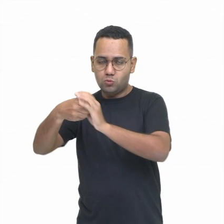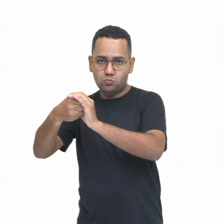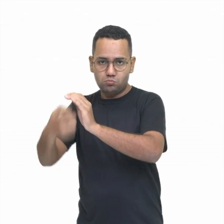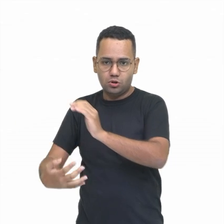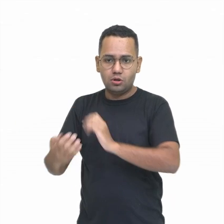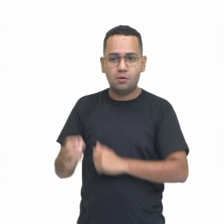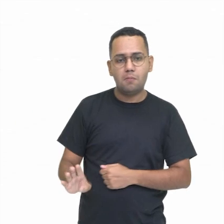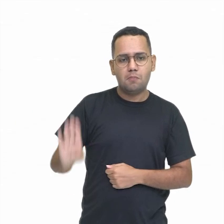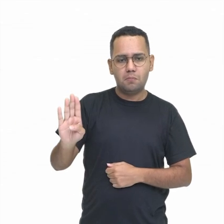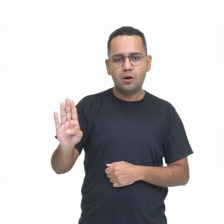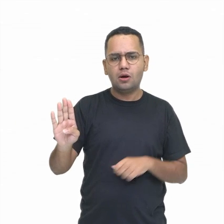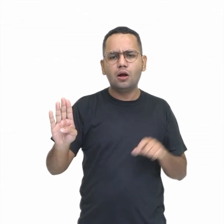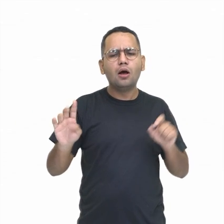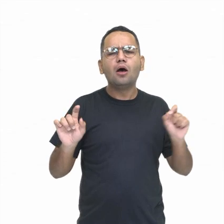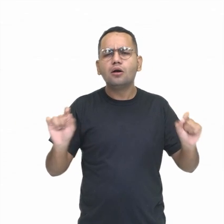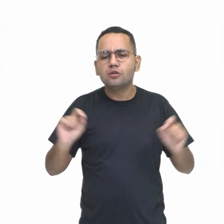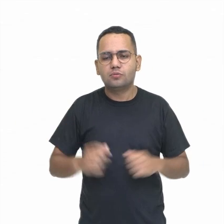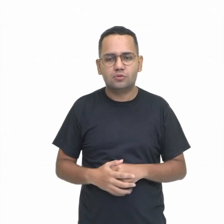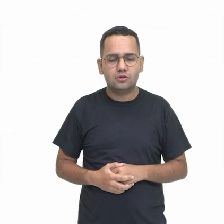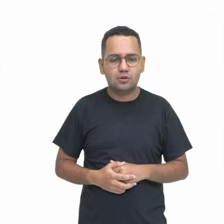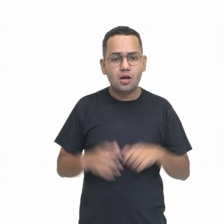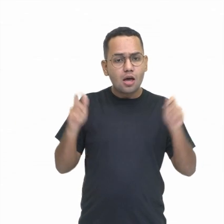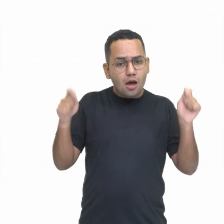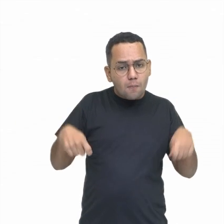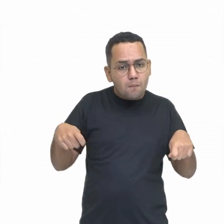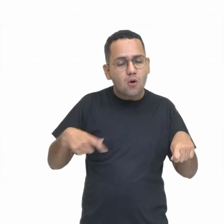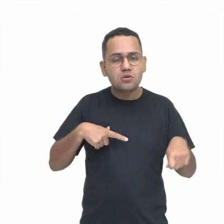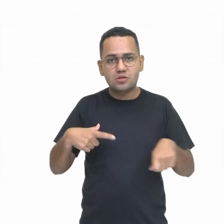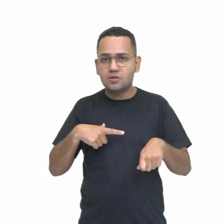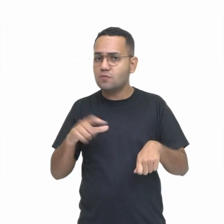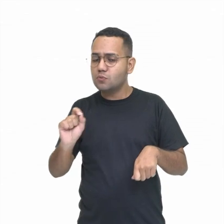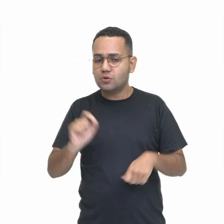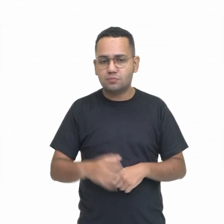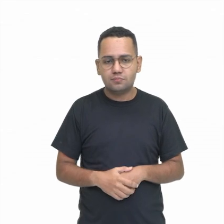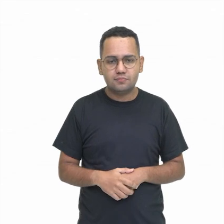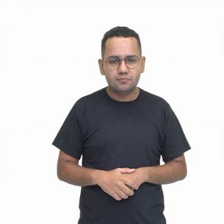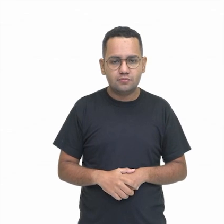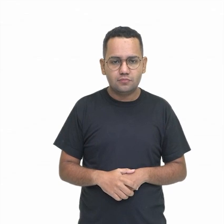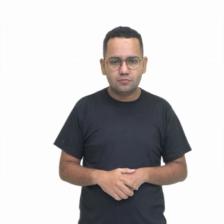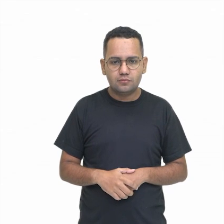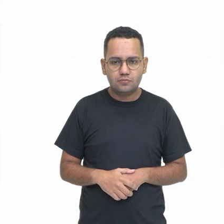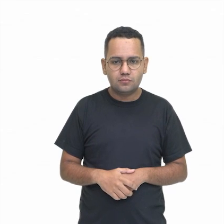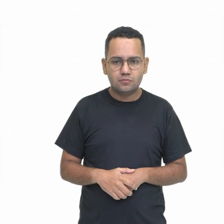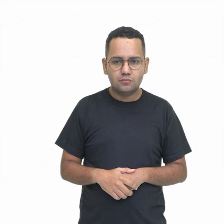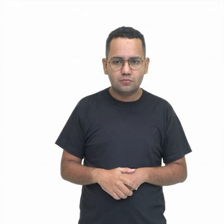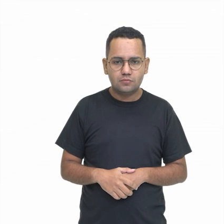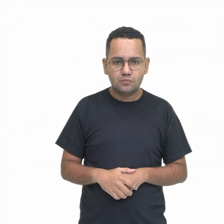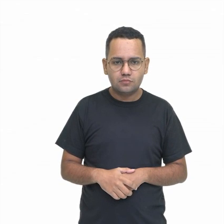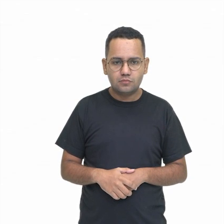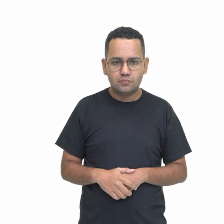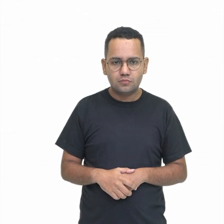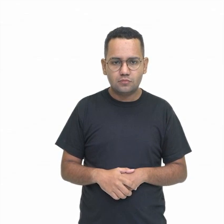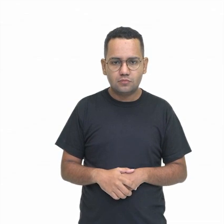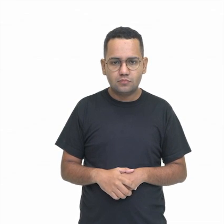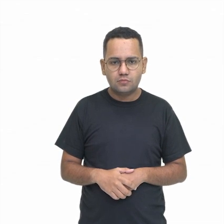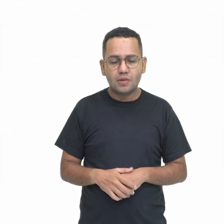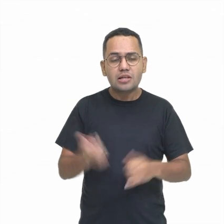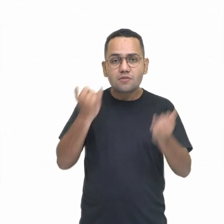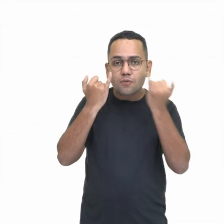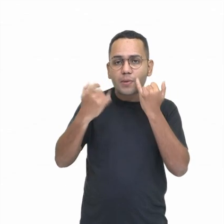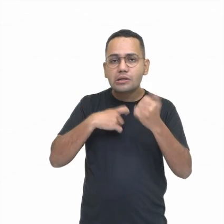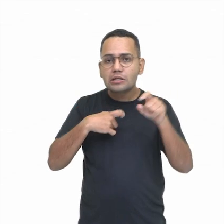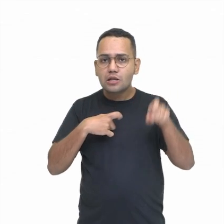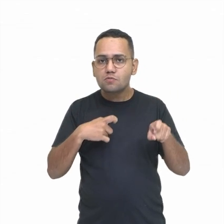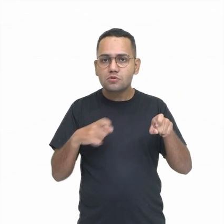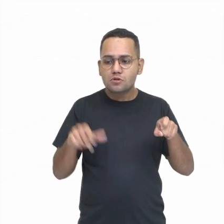é uma regra que indica Como associar cada elemento x pertencente a a ao único elemento Y pertencente a b né Essa é a